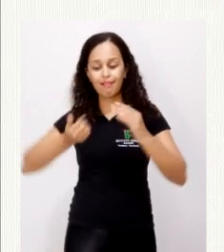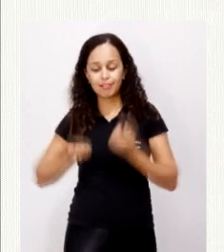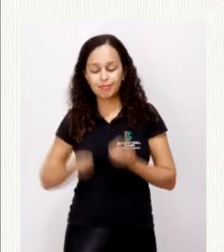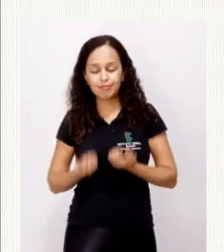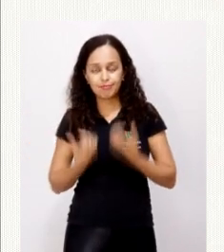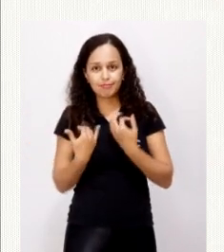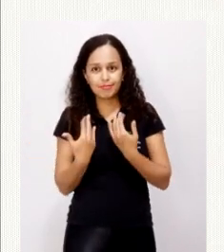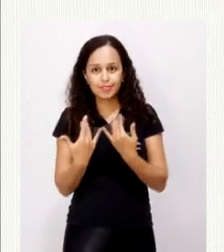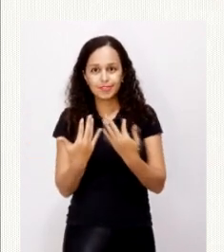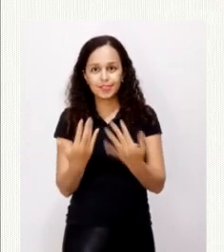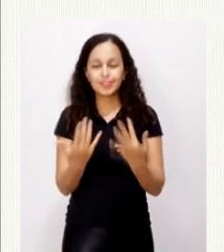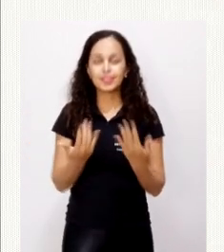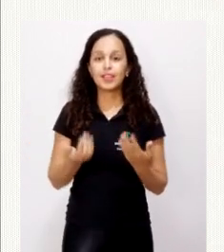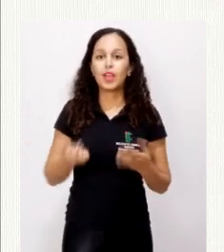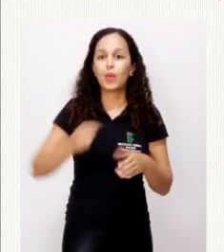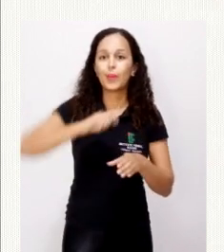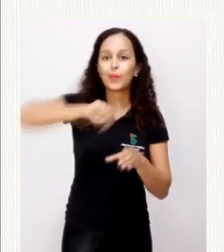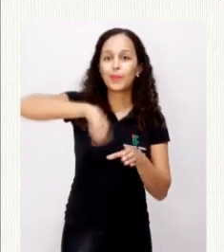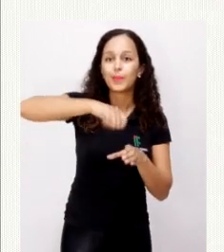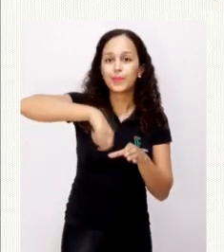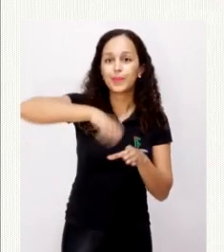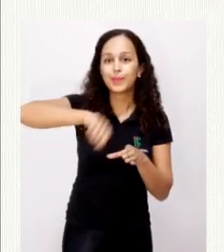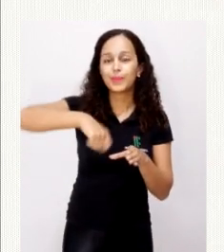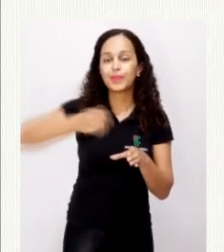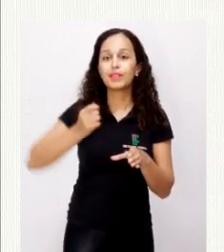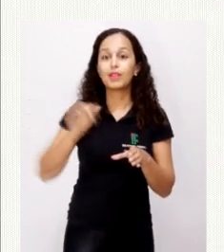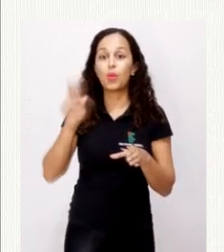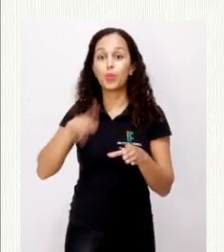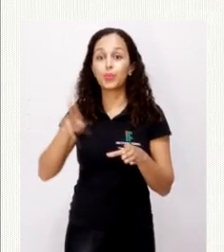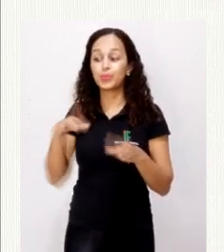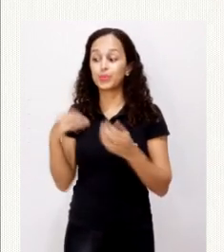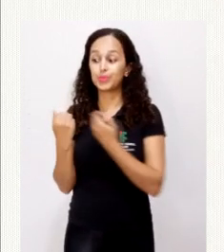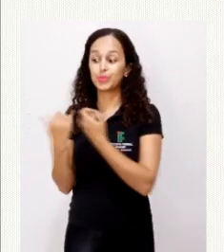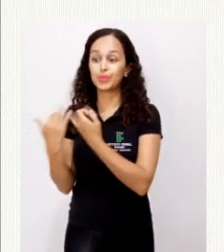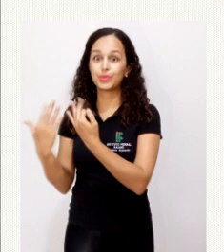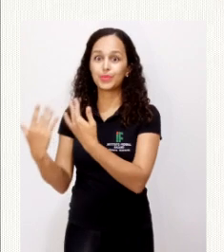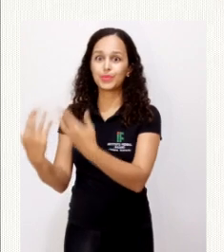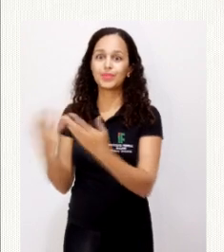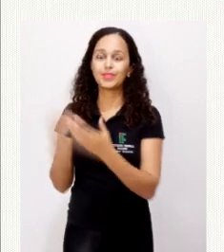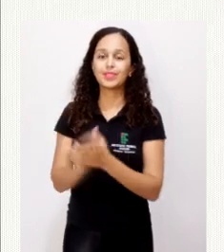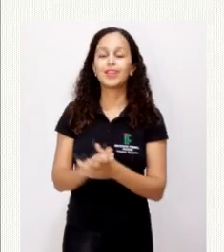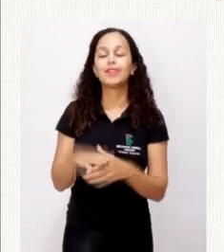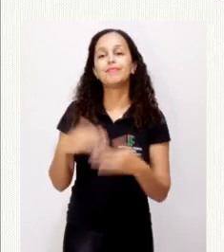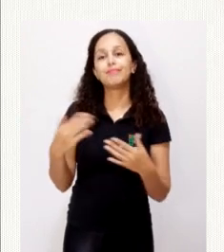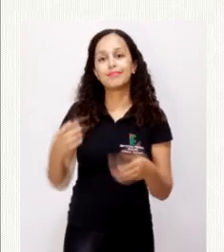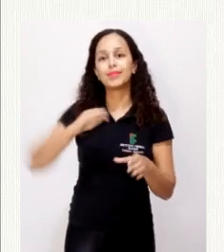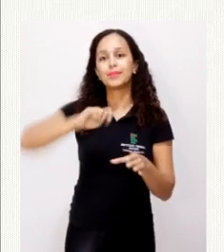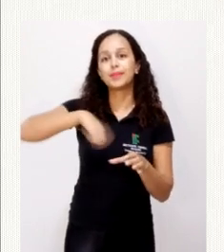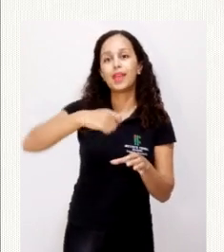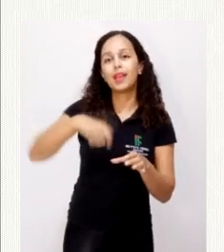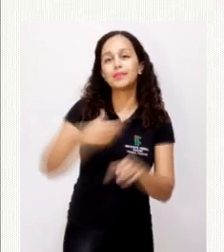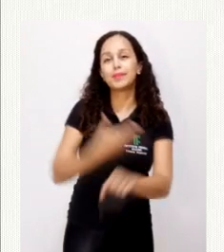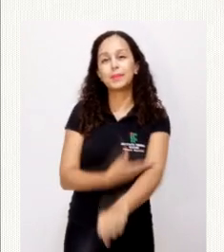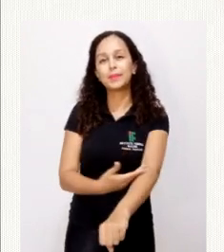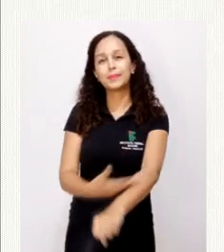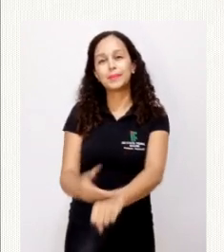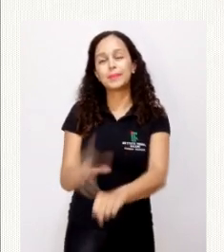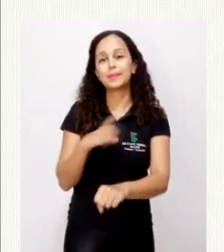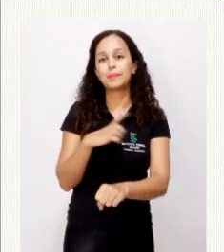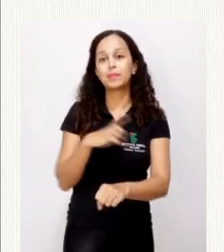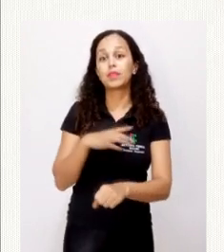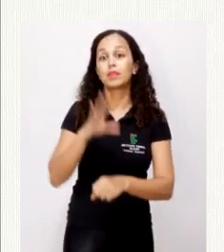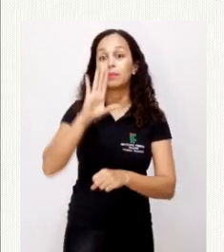acabam sendo utilizadas, né, nas preparações culinárias em casa, dessas populações mais originárias, mais